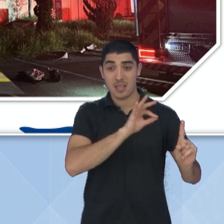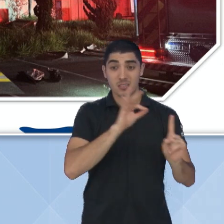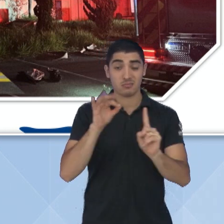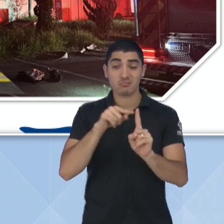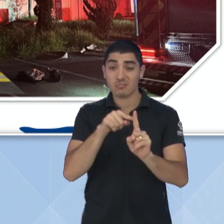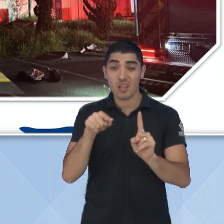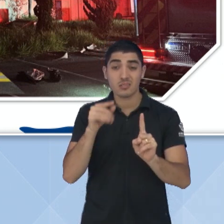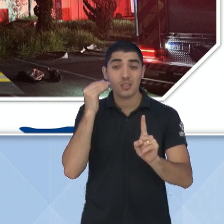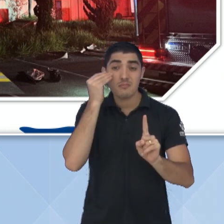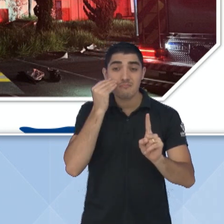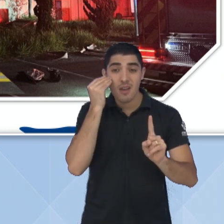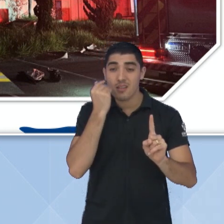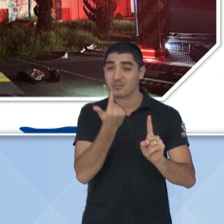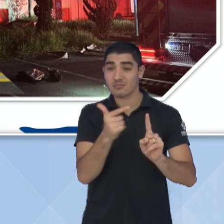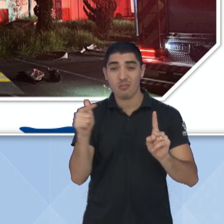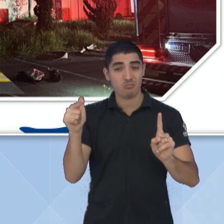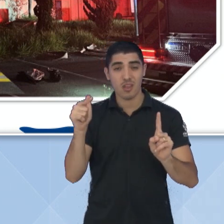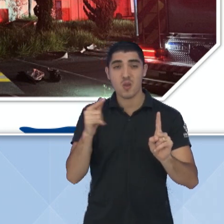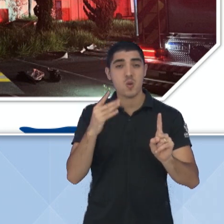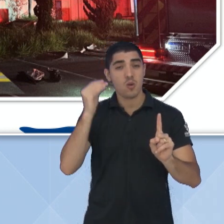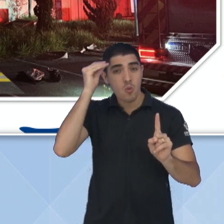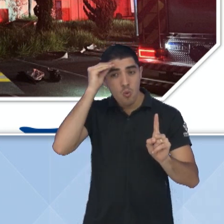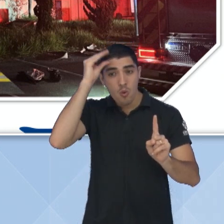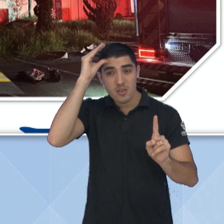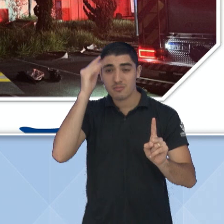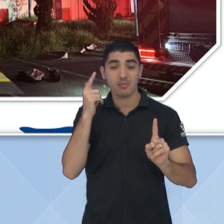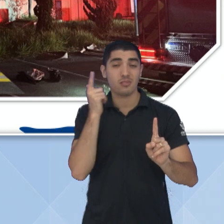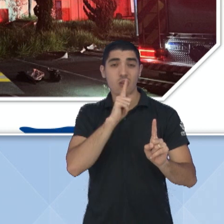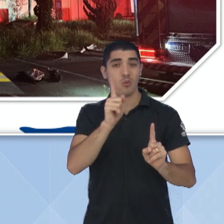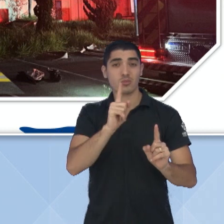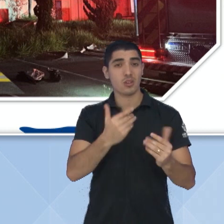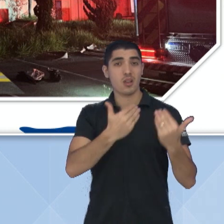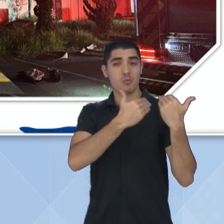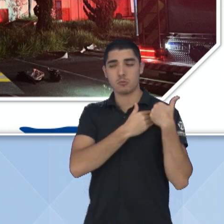técnicos e não tinham condições de gerir o local.